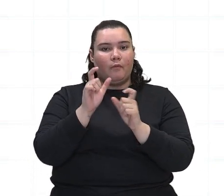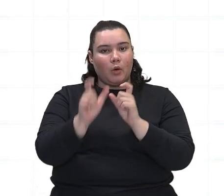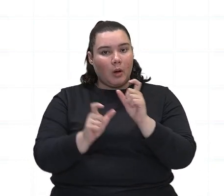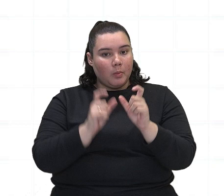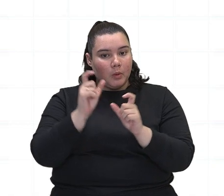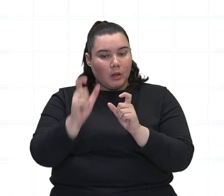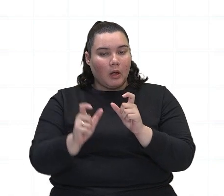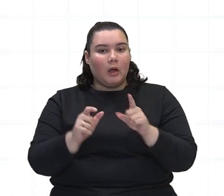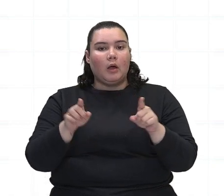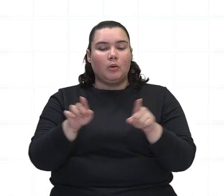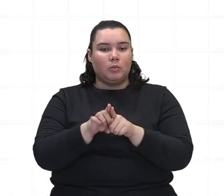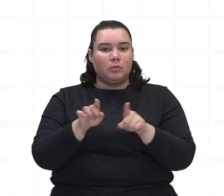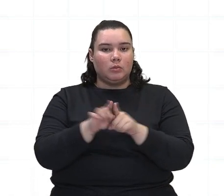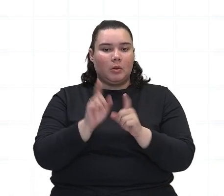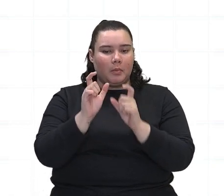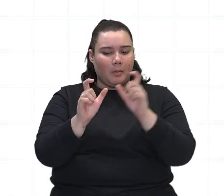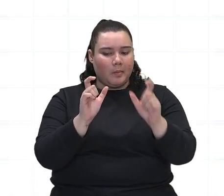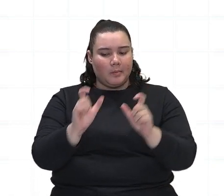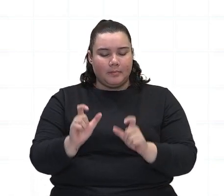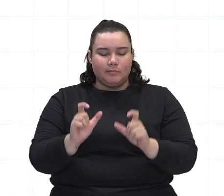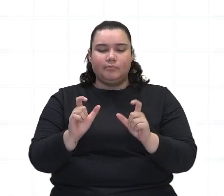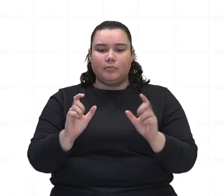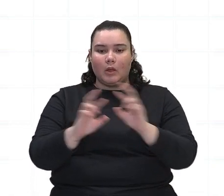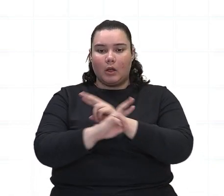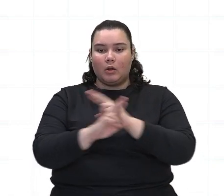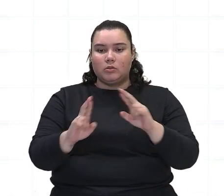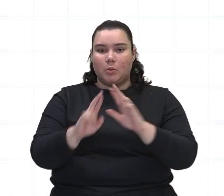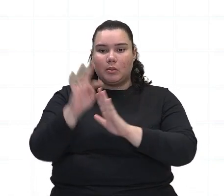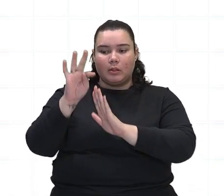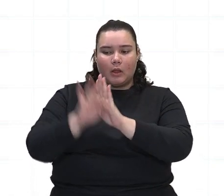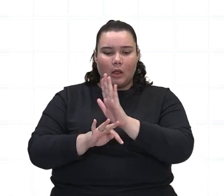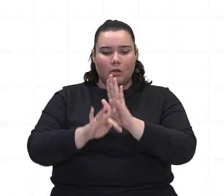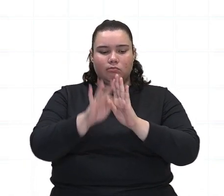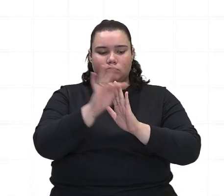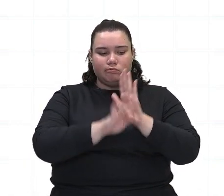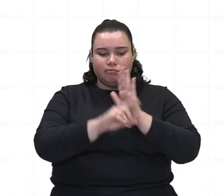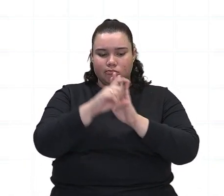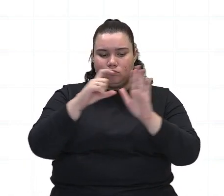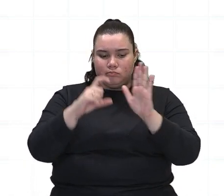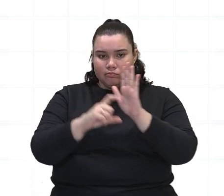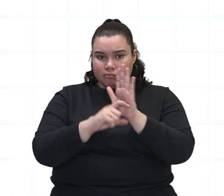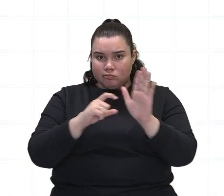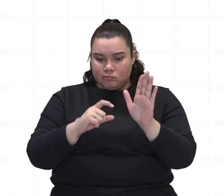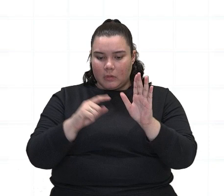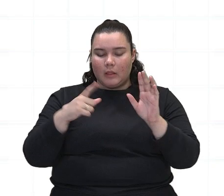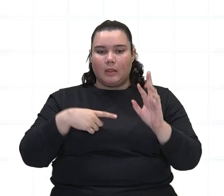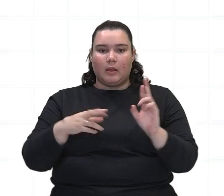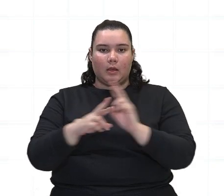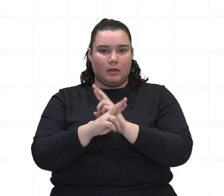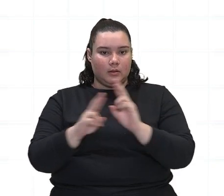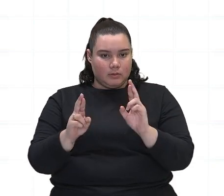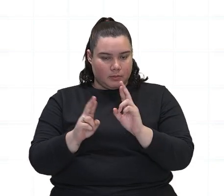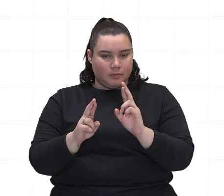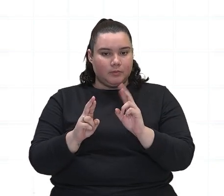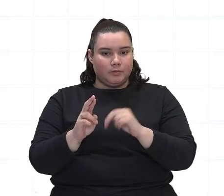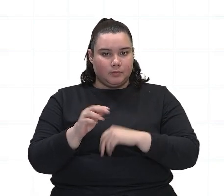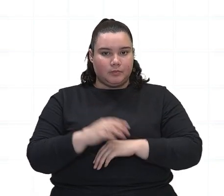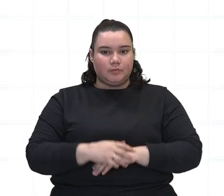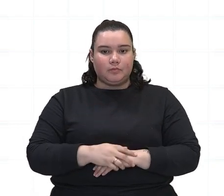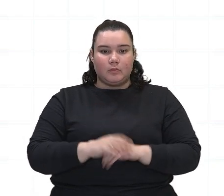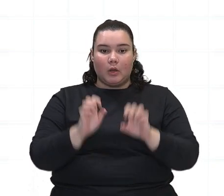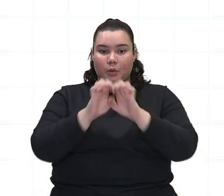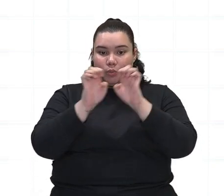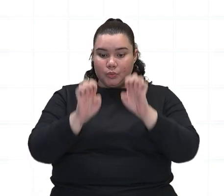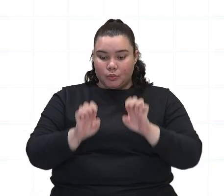nas relações entre as partes do texto. Também olhando para a estrutura